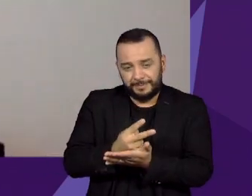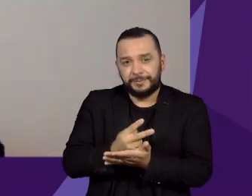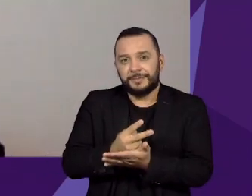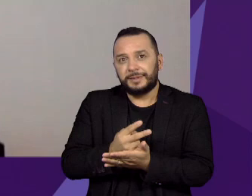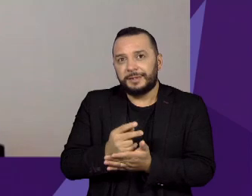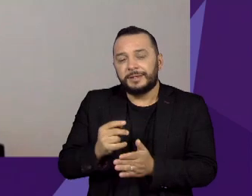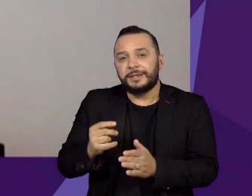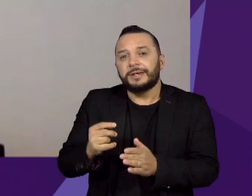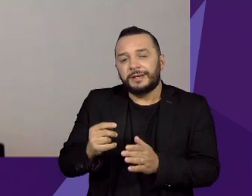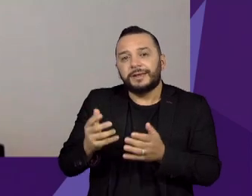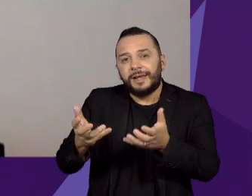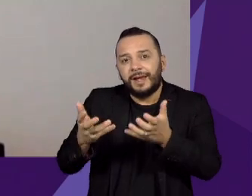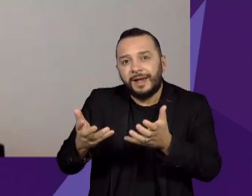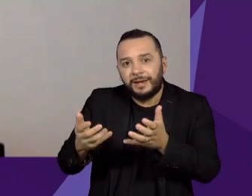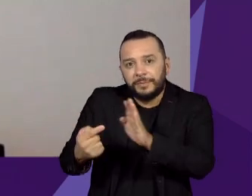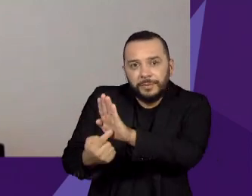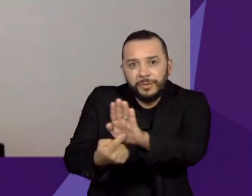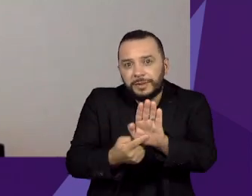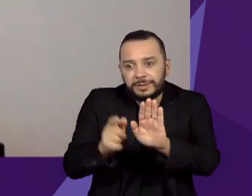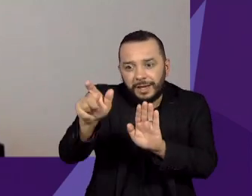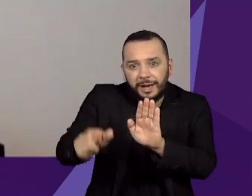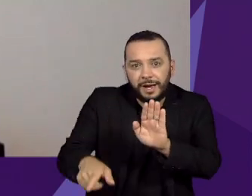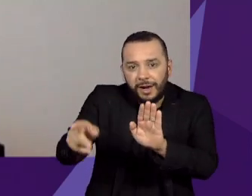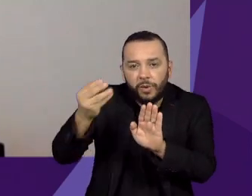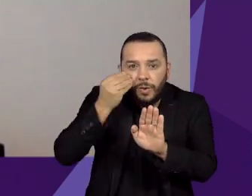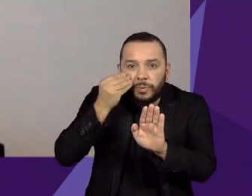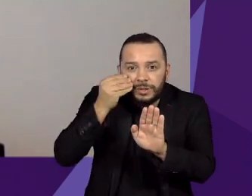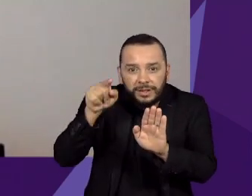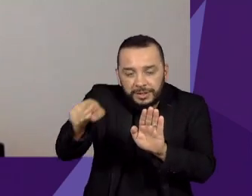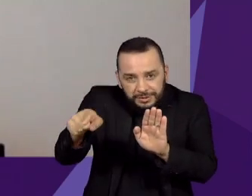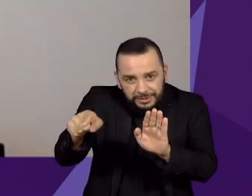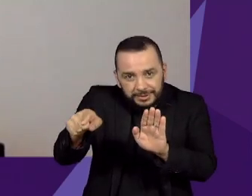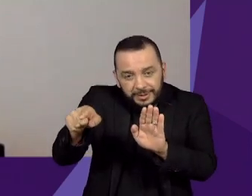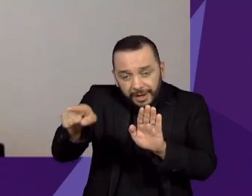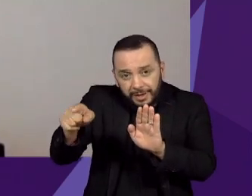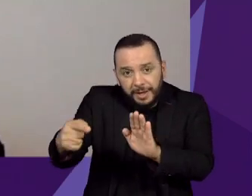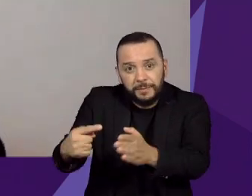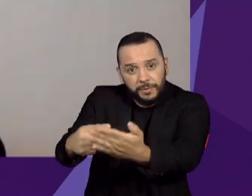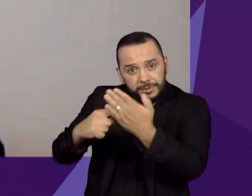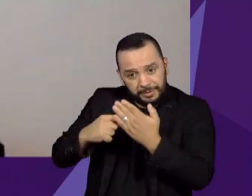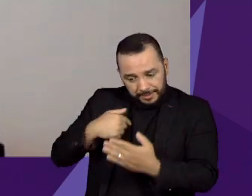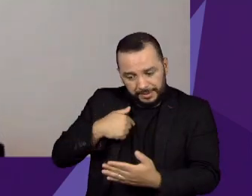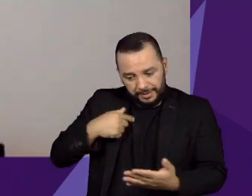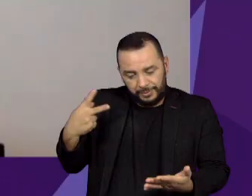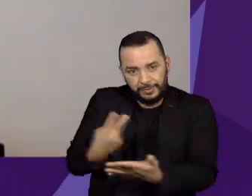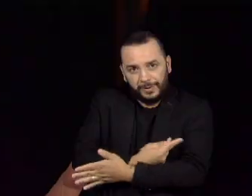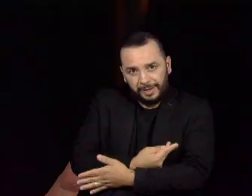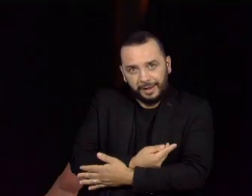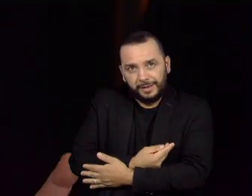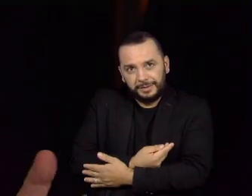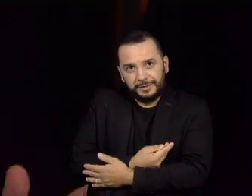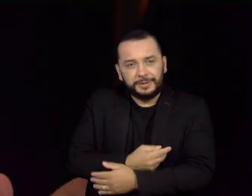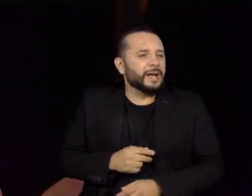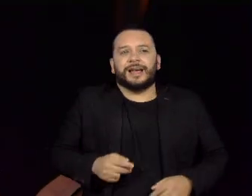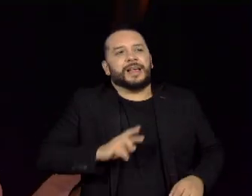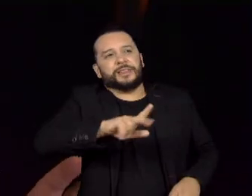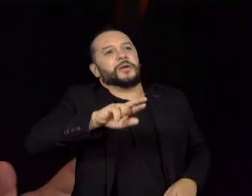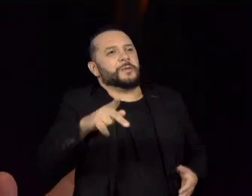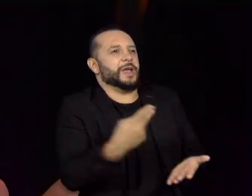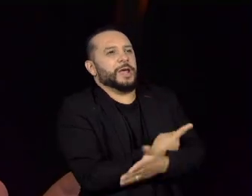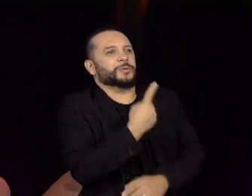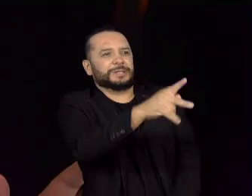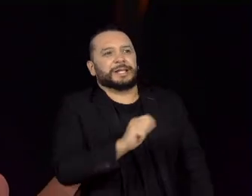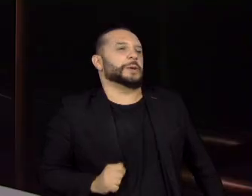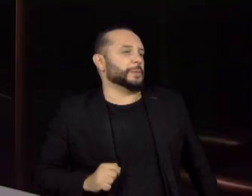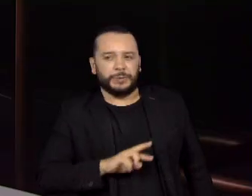ela demonstrar para mim que eu esteja errado a respeito dela. Mas aí não é erro seu. Aí não é erro seu. Isso não